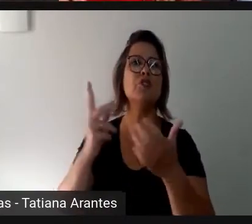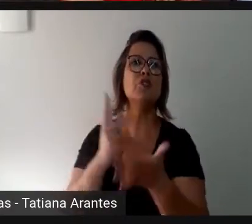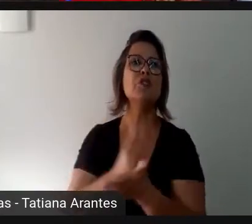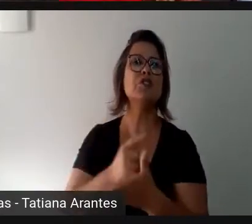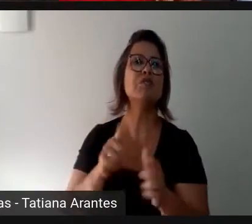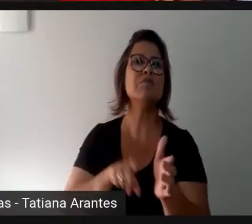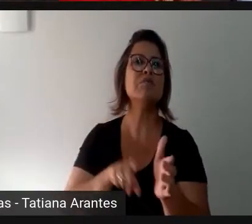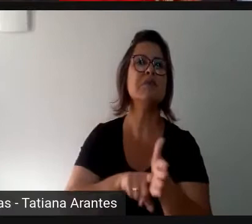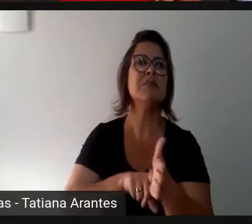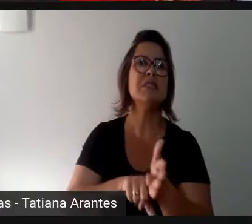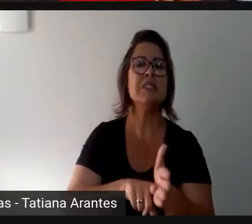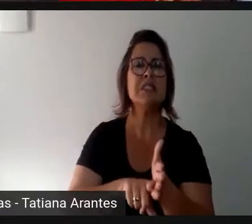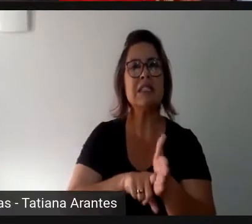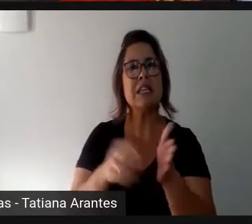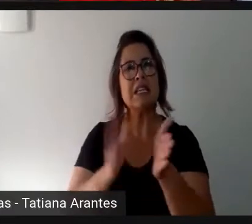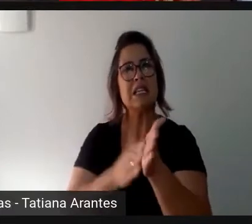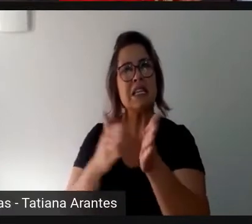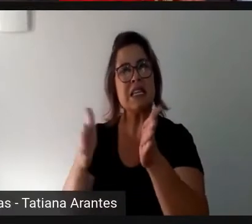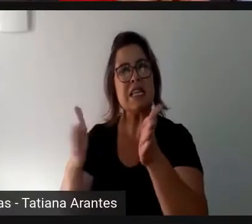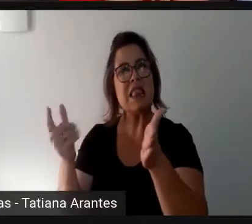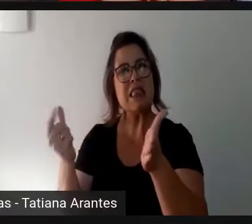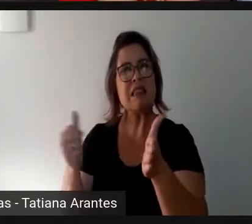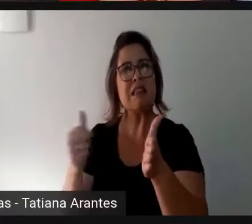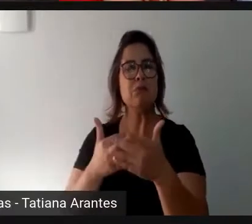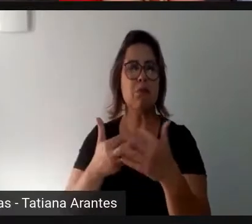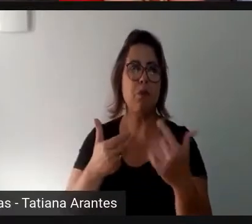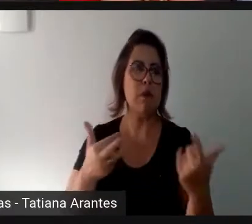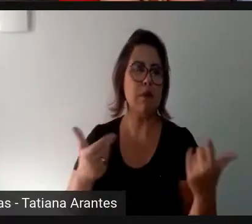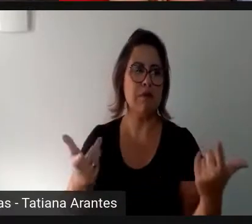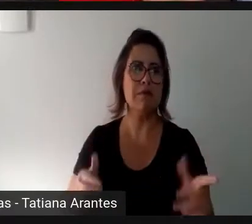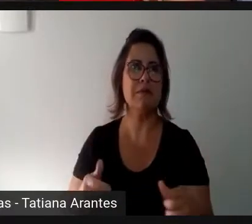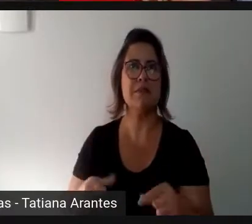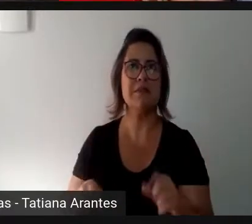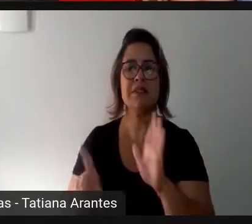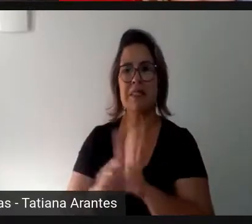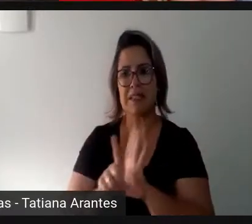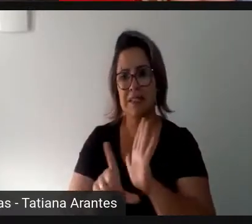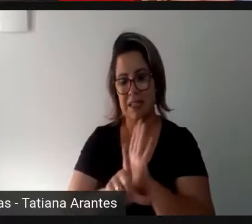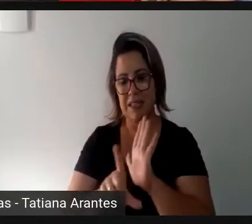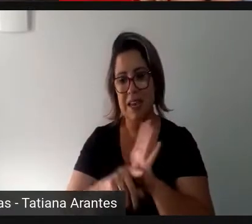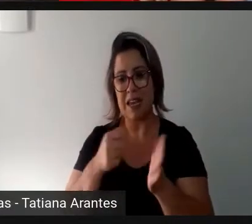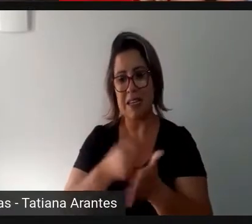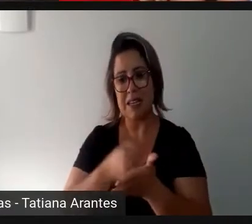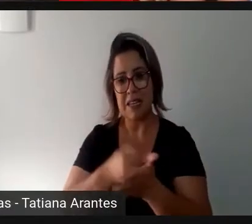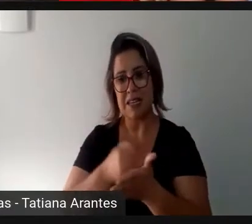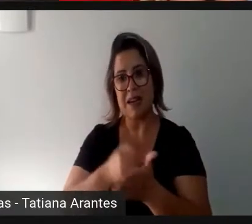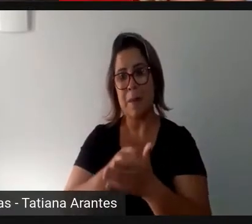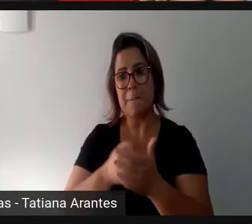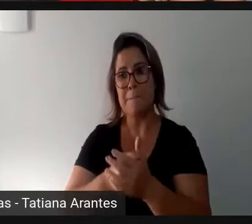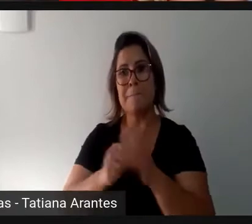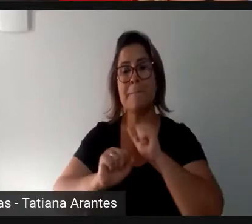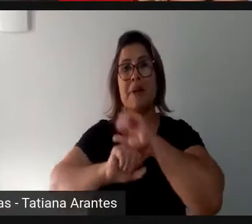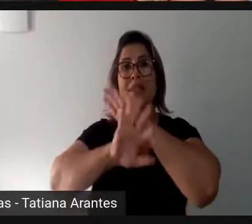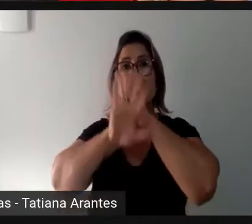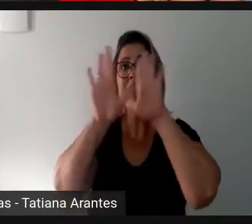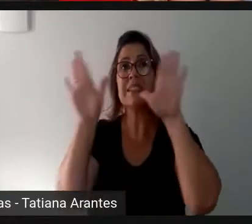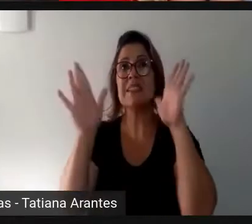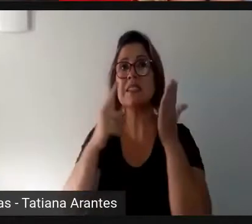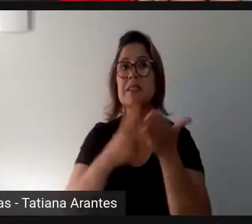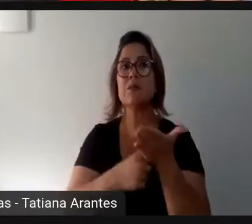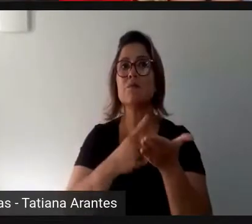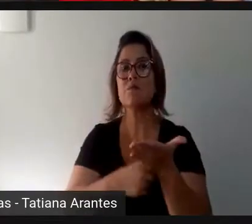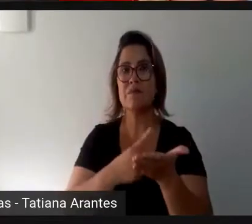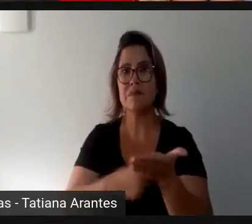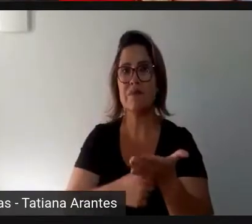enorme de desvio, de fraude, etc., né? Então, a lei do lobby, ela previa uma transparência de agenda, inclusive o agente público ele